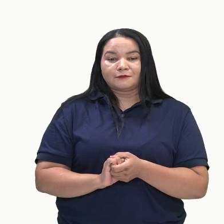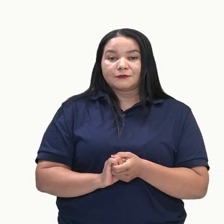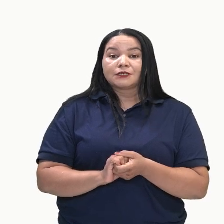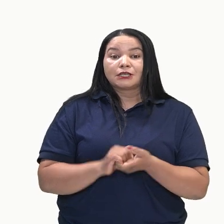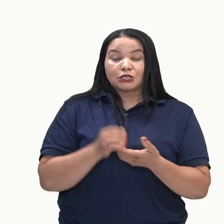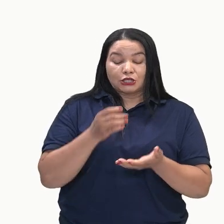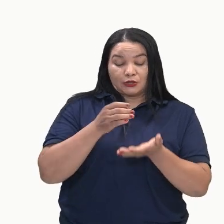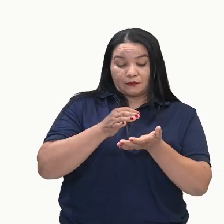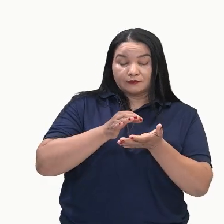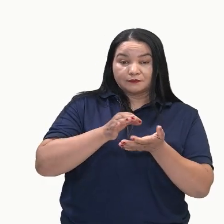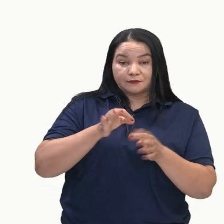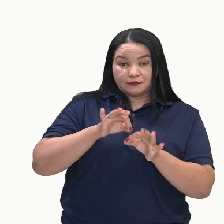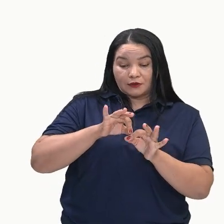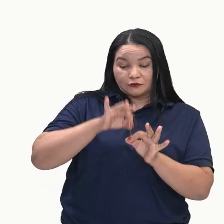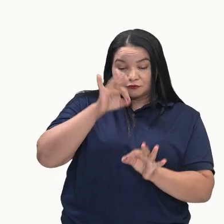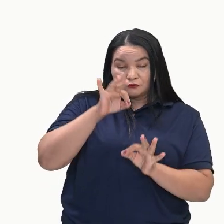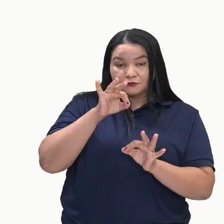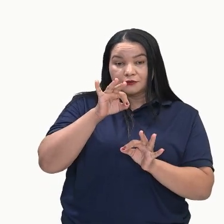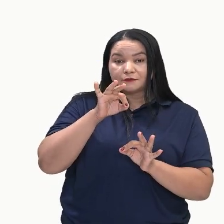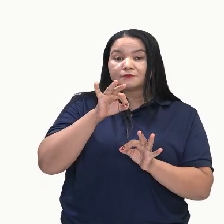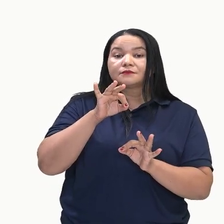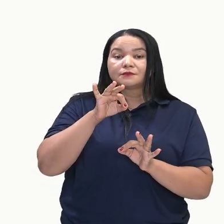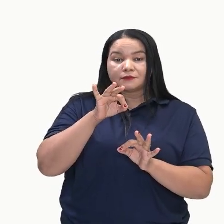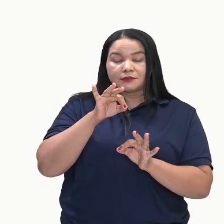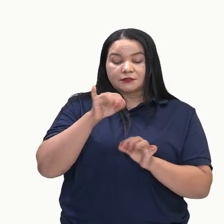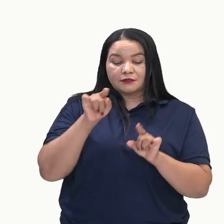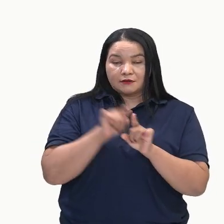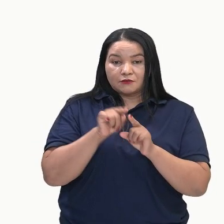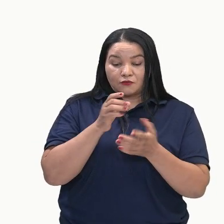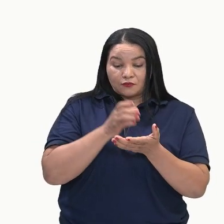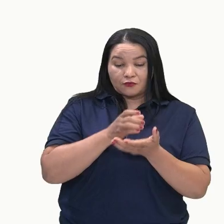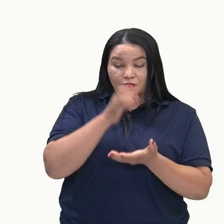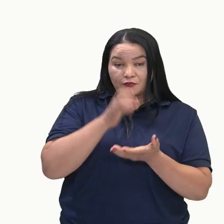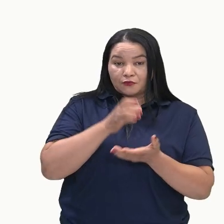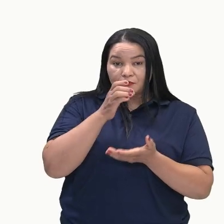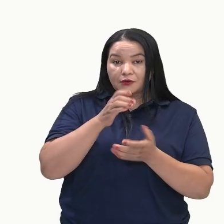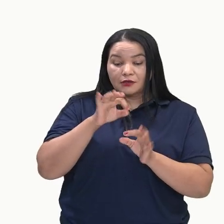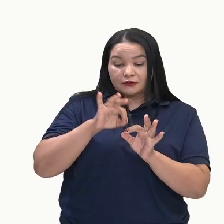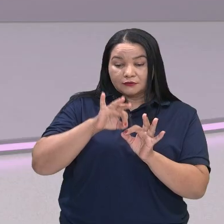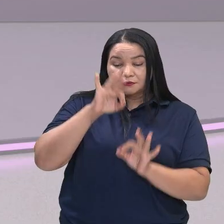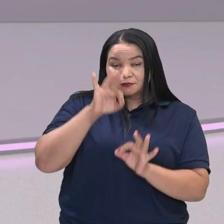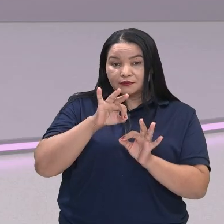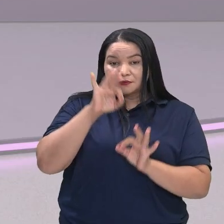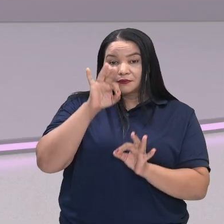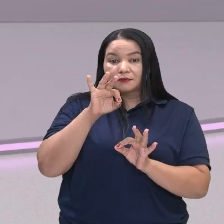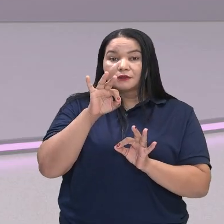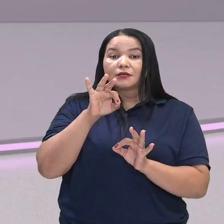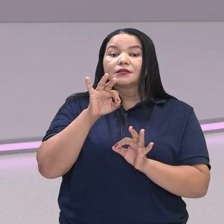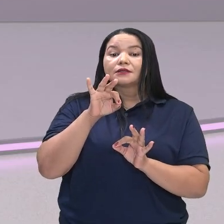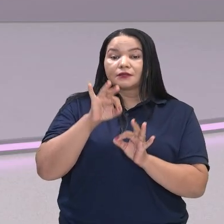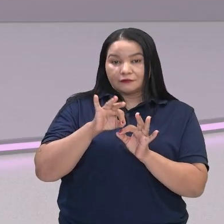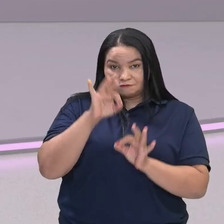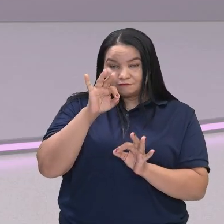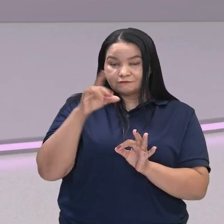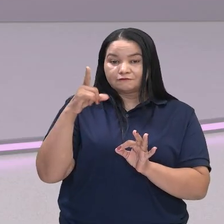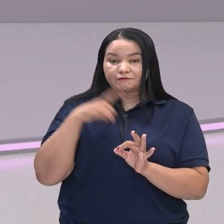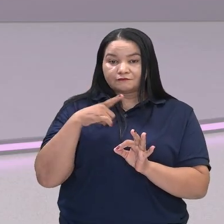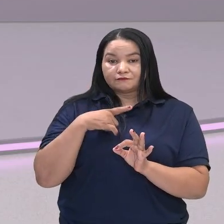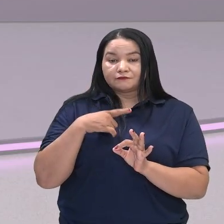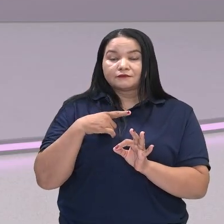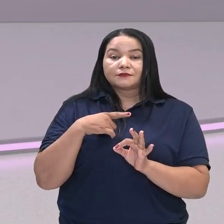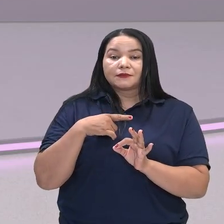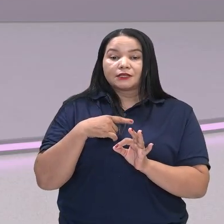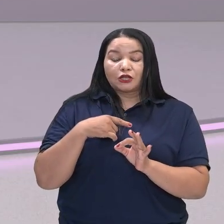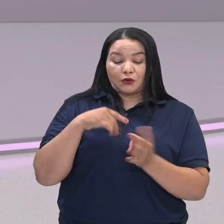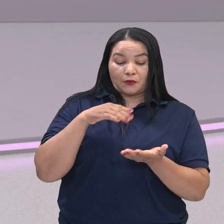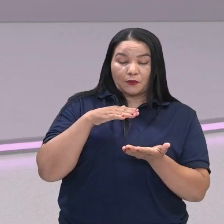altura, e a nossa definição diz que um cilindro reto é uma figura geométrica tridimensional, ou seja, vai ter altura, certo? Com 2